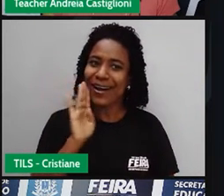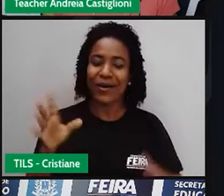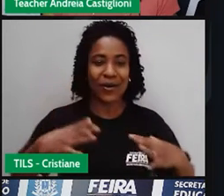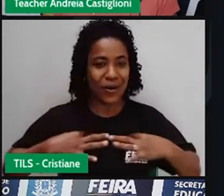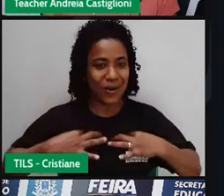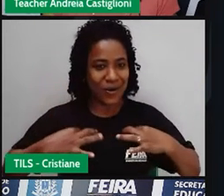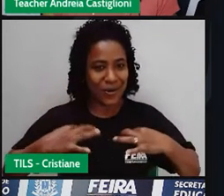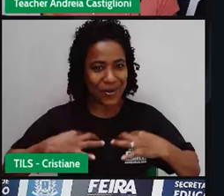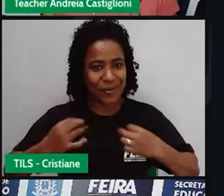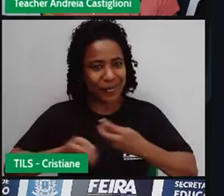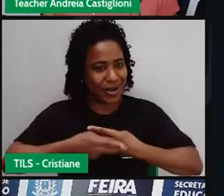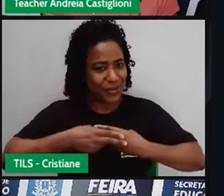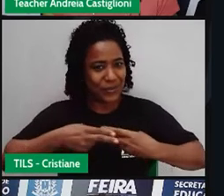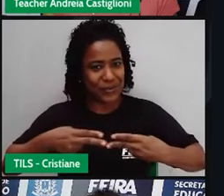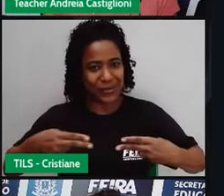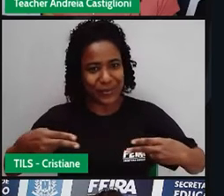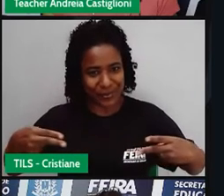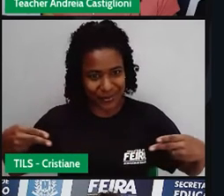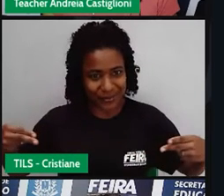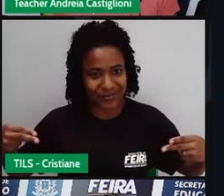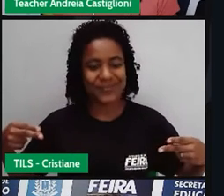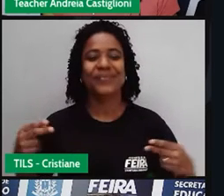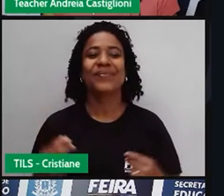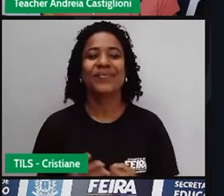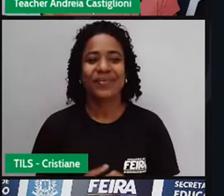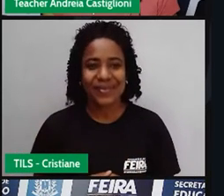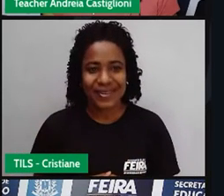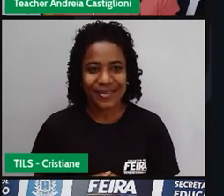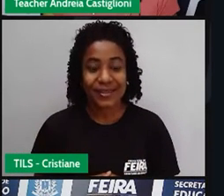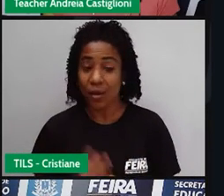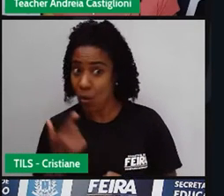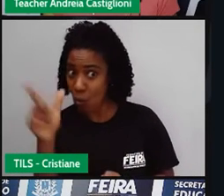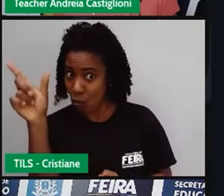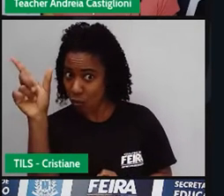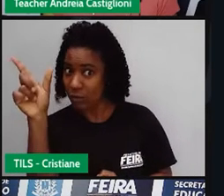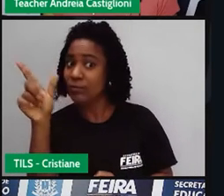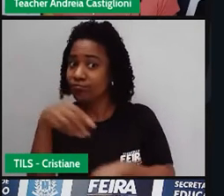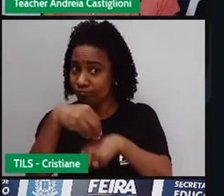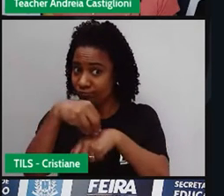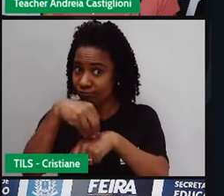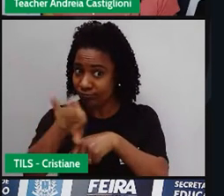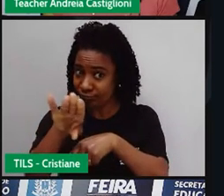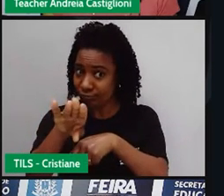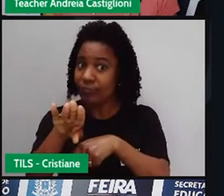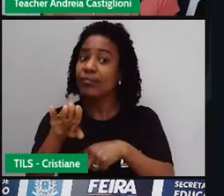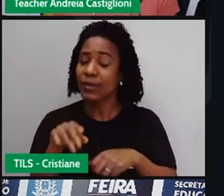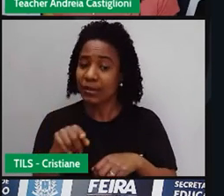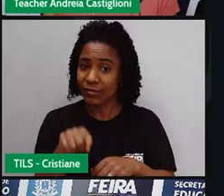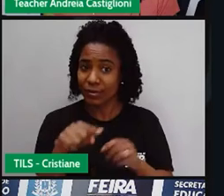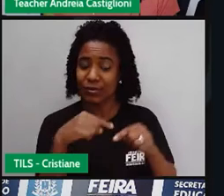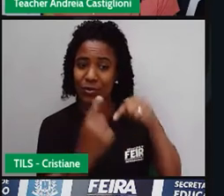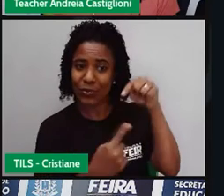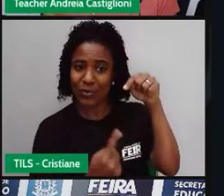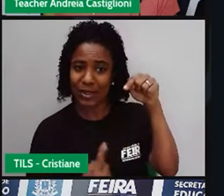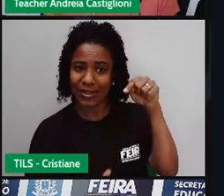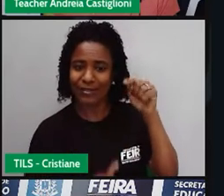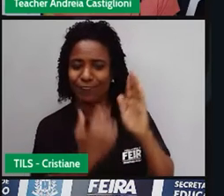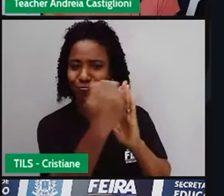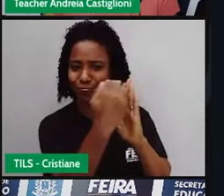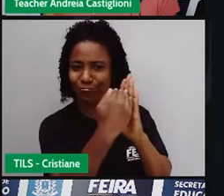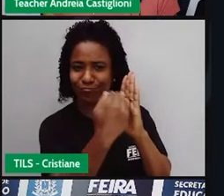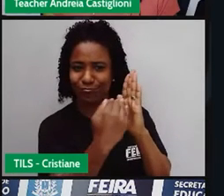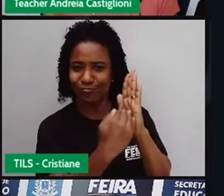roupas e acessórios é mais uma dica para garantir que o seu caderno fique